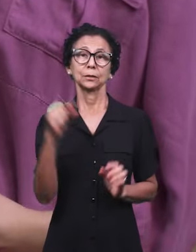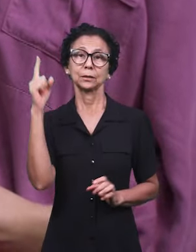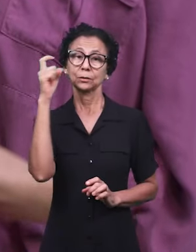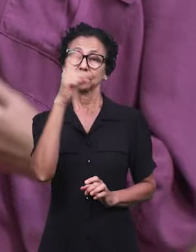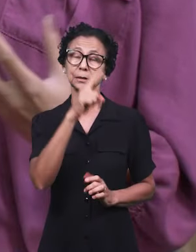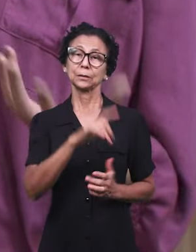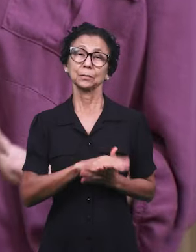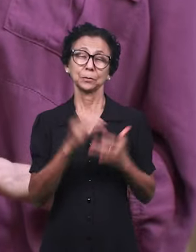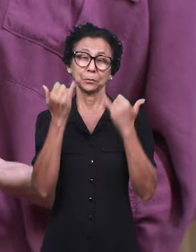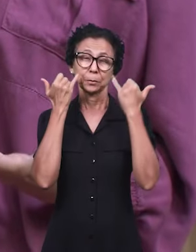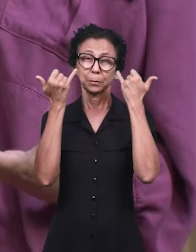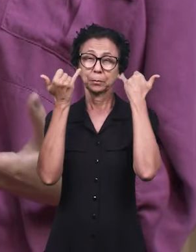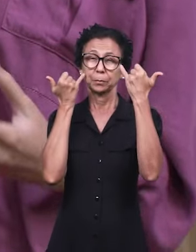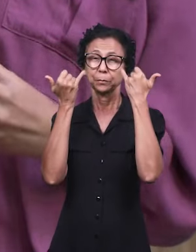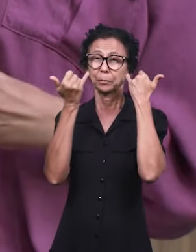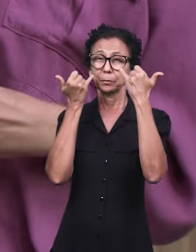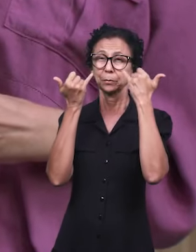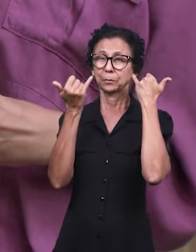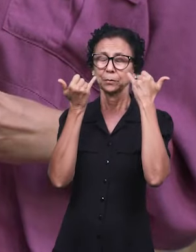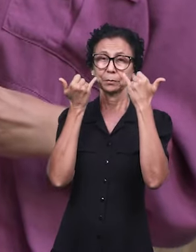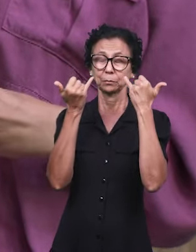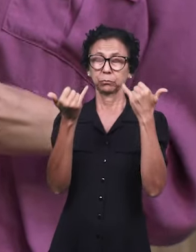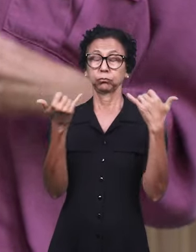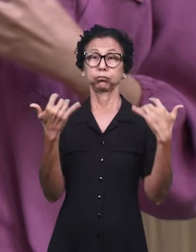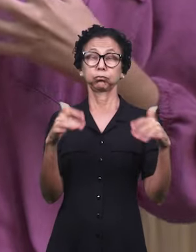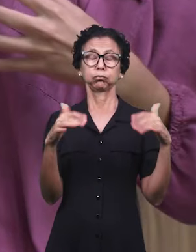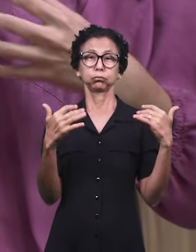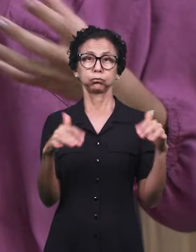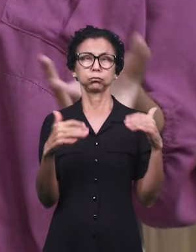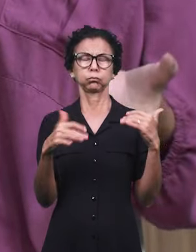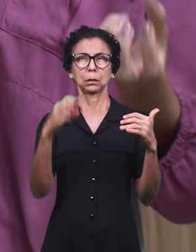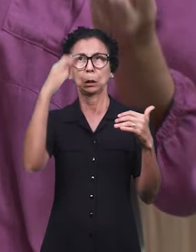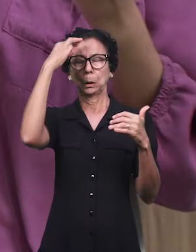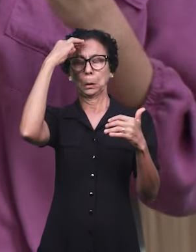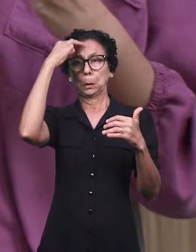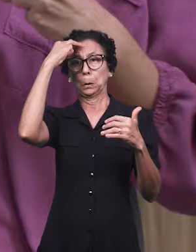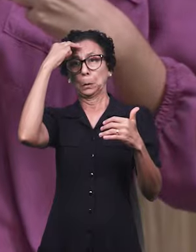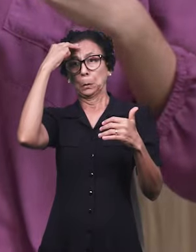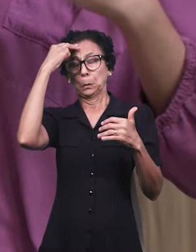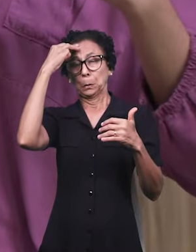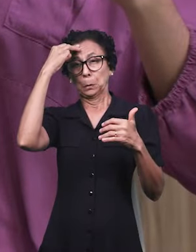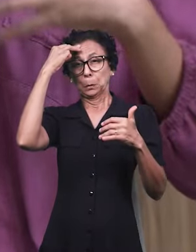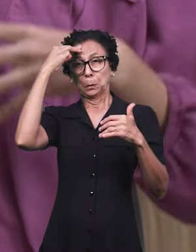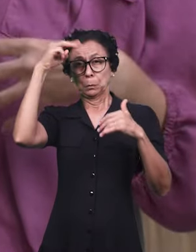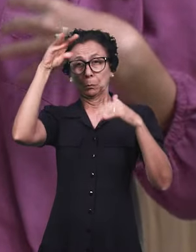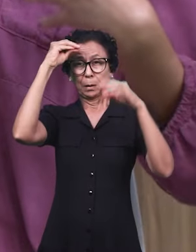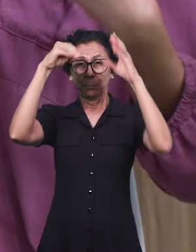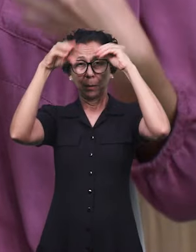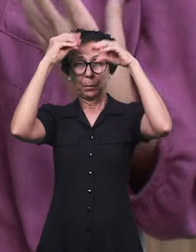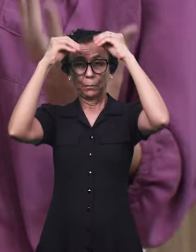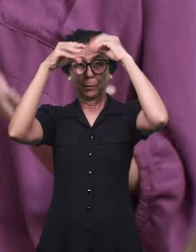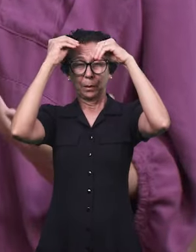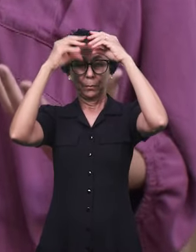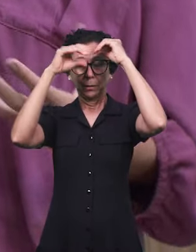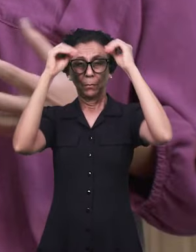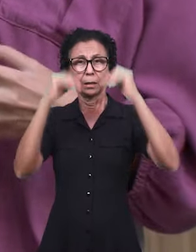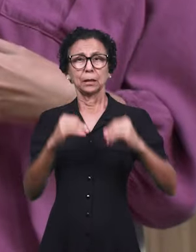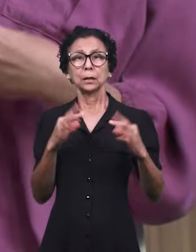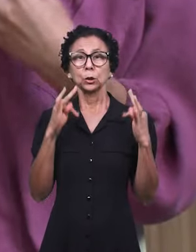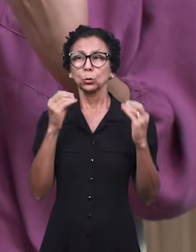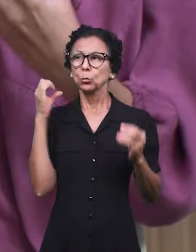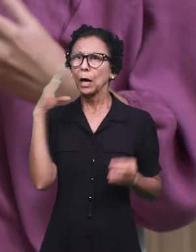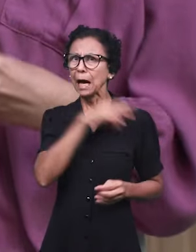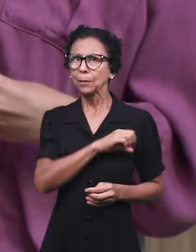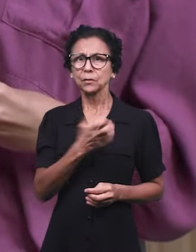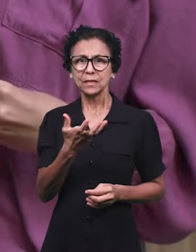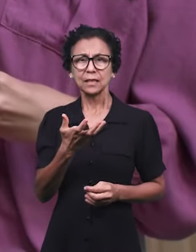nós estamos na era da informação, onde nós obtemos informações muito rapidamente, né? E a gente se tornou imediatista, a gente quer